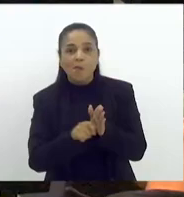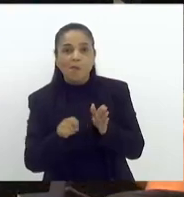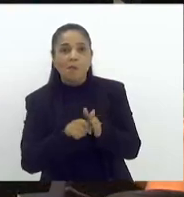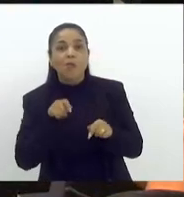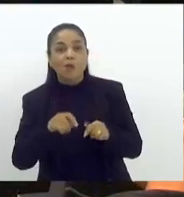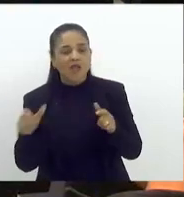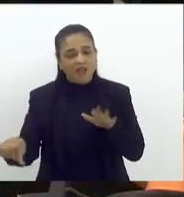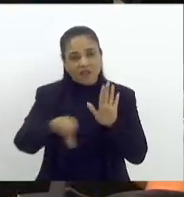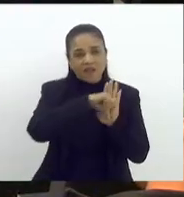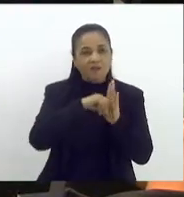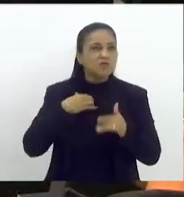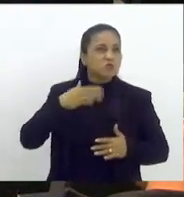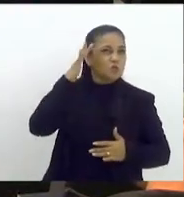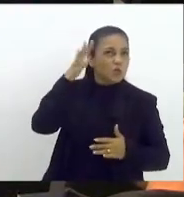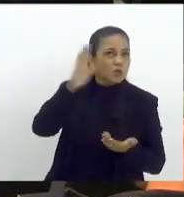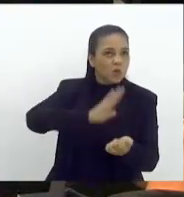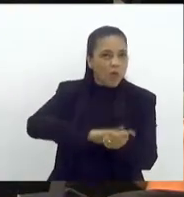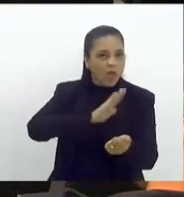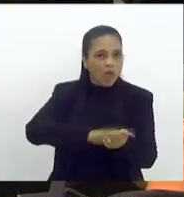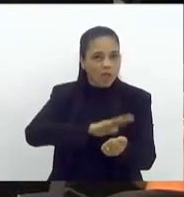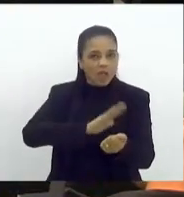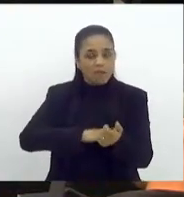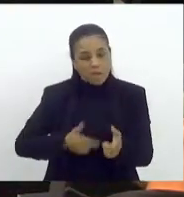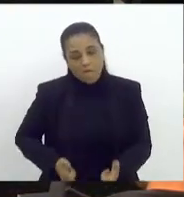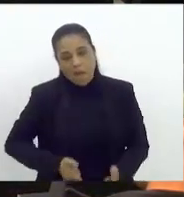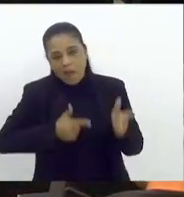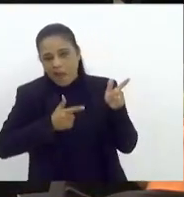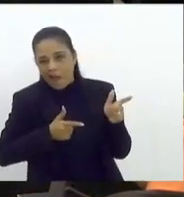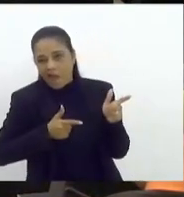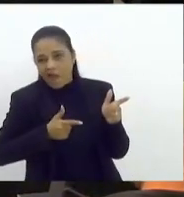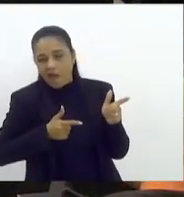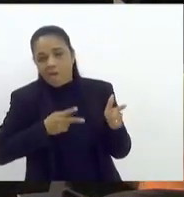escreves no crime sonhando e fazer rima no plantão de ar R15